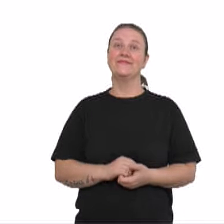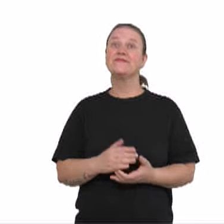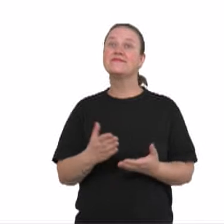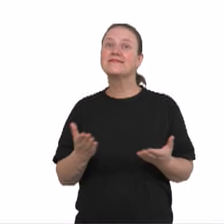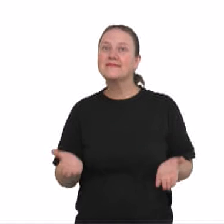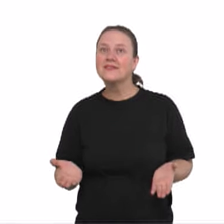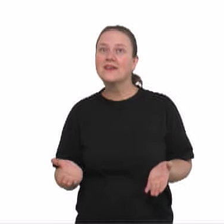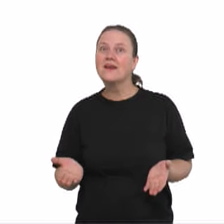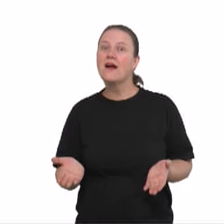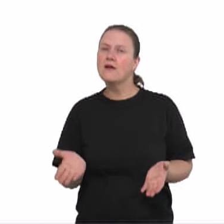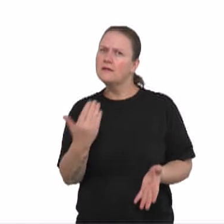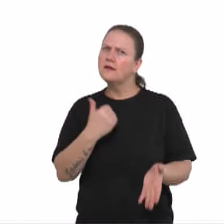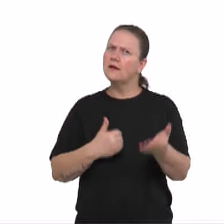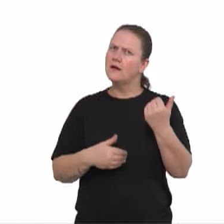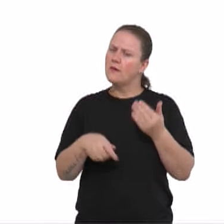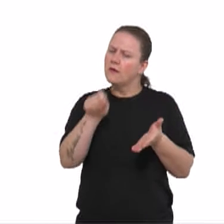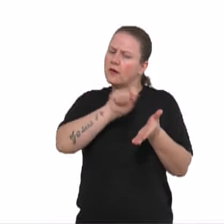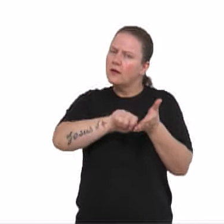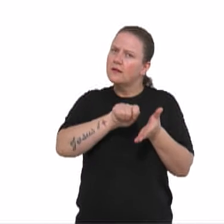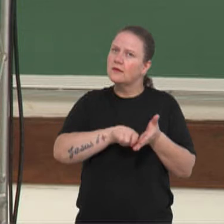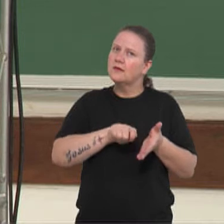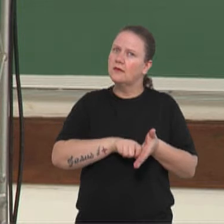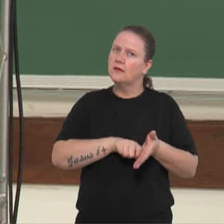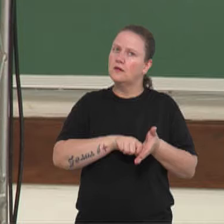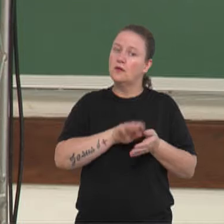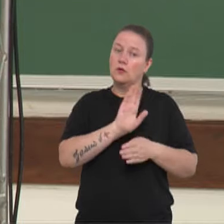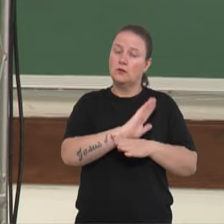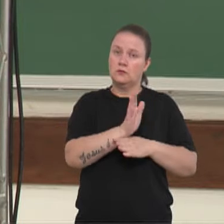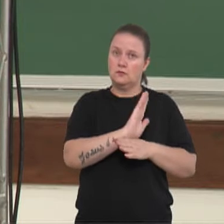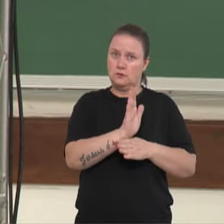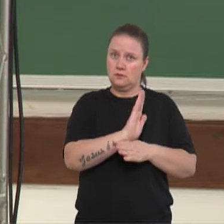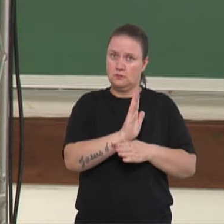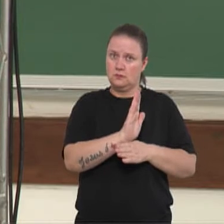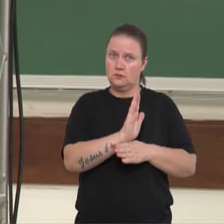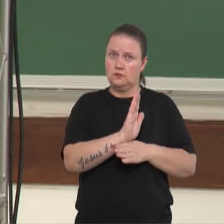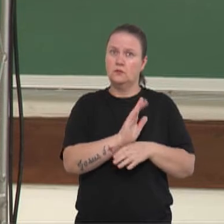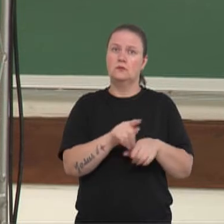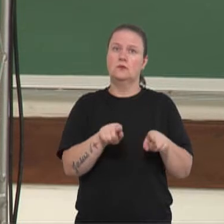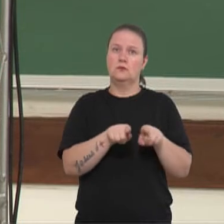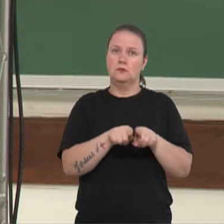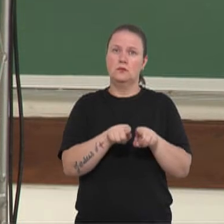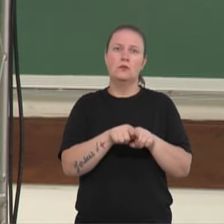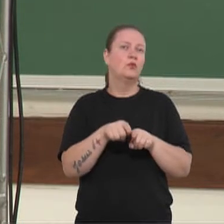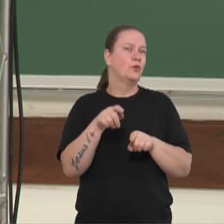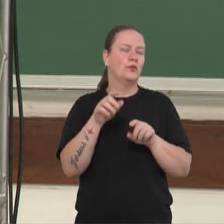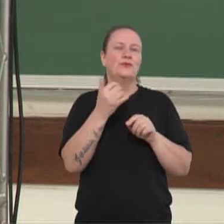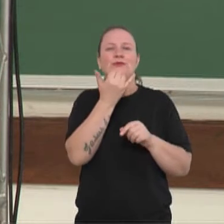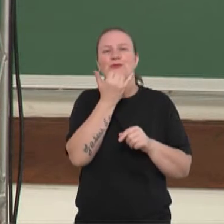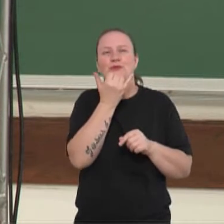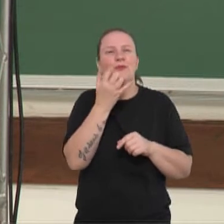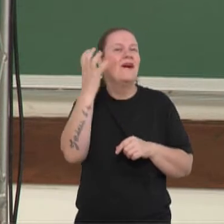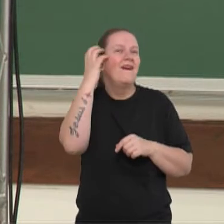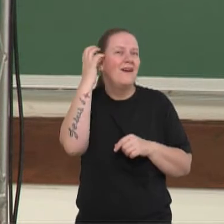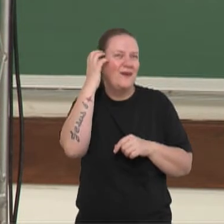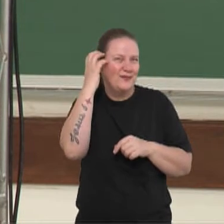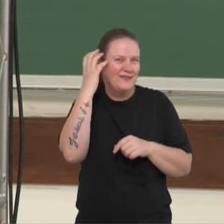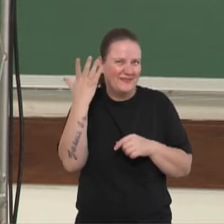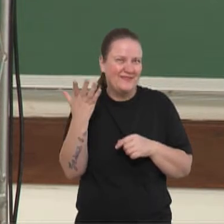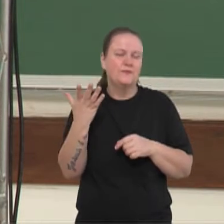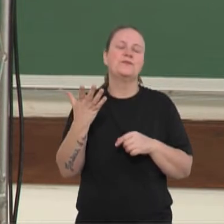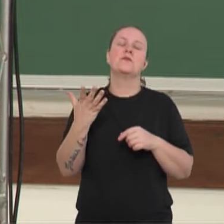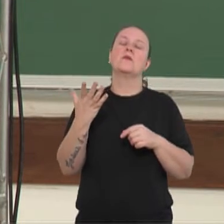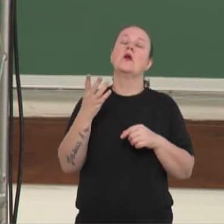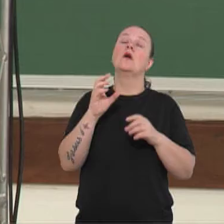Pessoal, vamos agora à transcrição desse vídeo. Quando eu falo em transcrição, é do áudio, desculpa, não é um vídeo. Quando eu falo